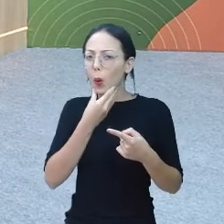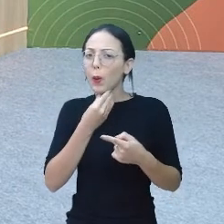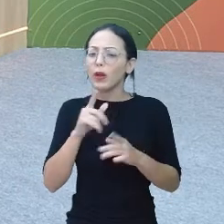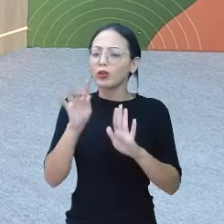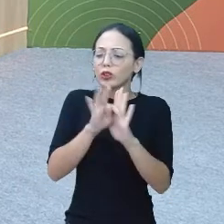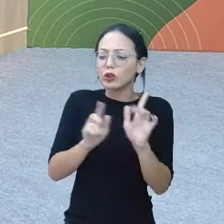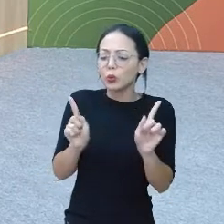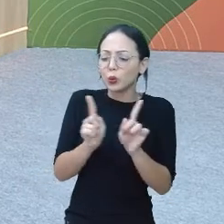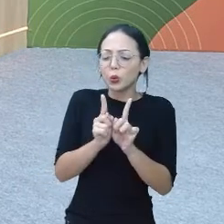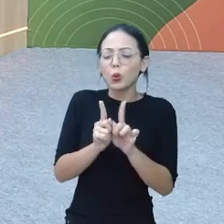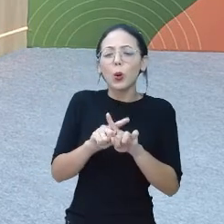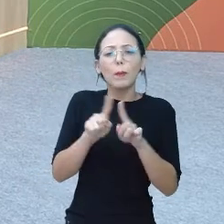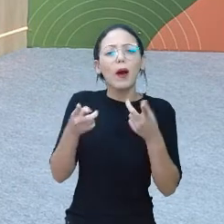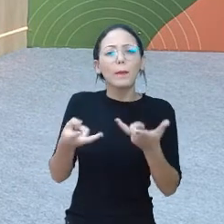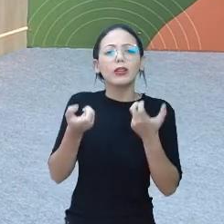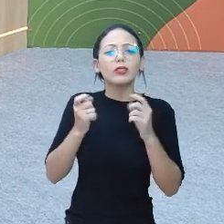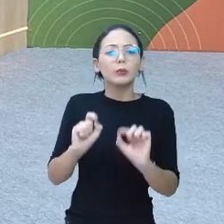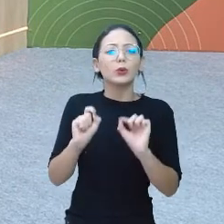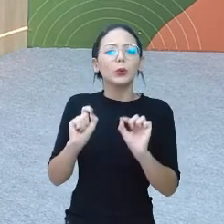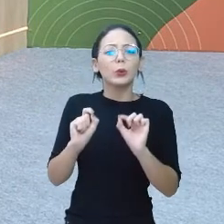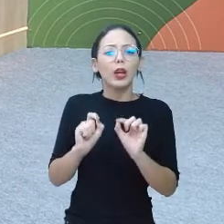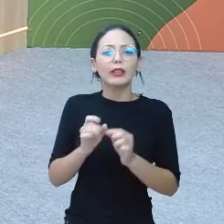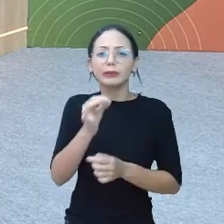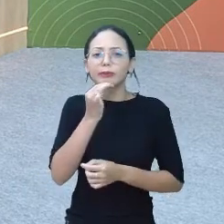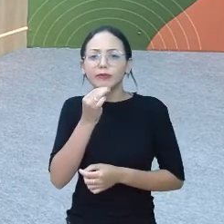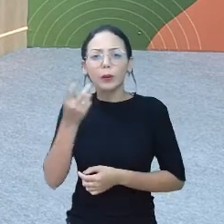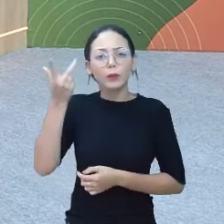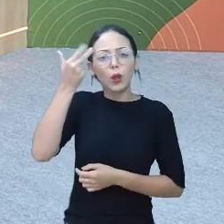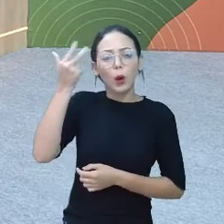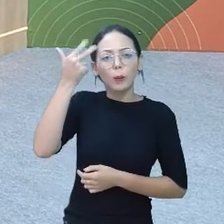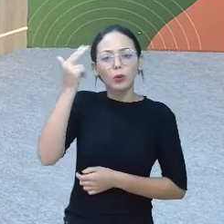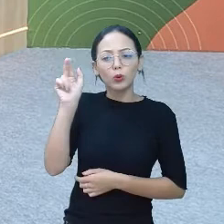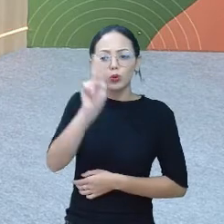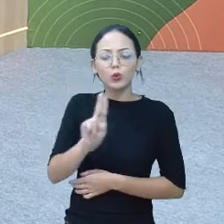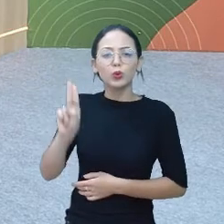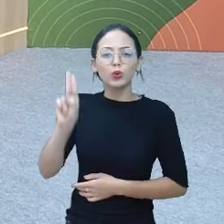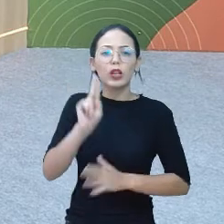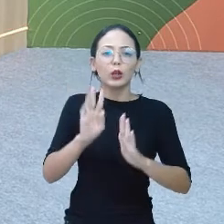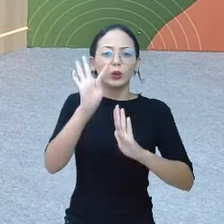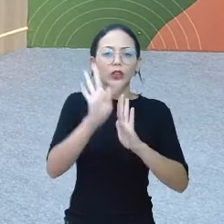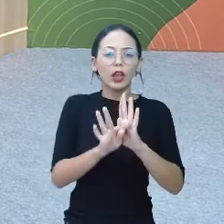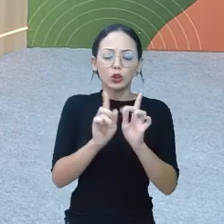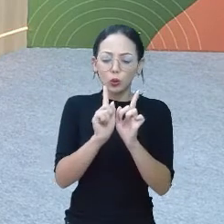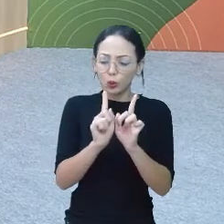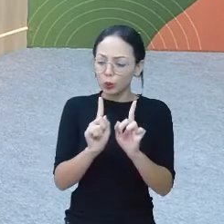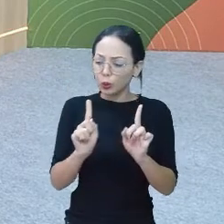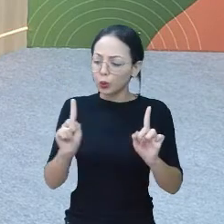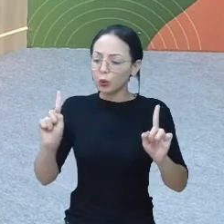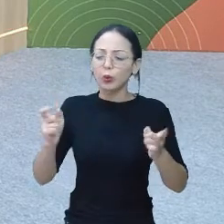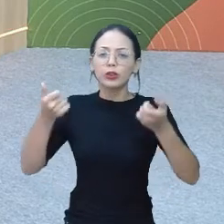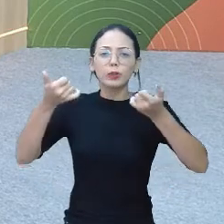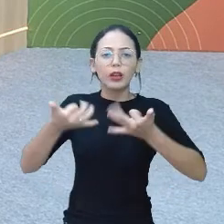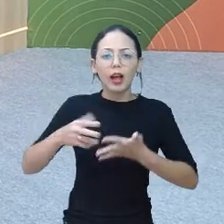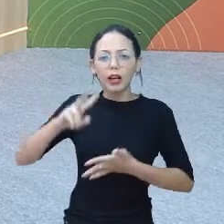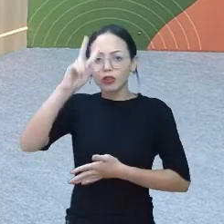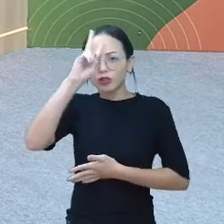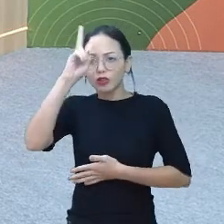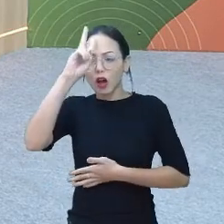curtinho, mas a gente percebe que muito comumente será usado textos longos, né, para falar sobre histórias